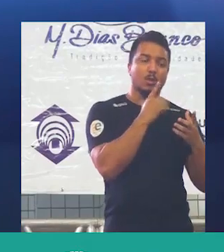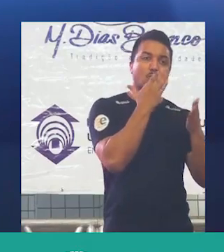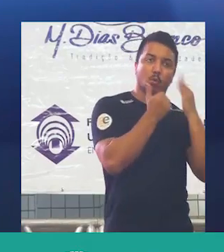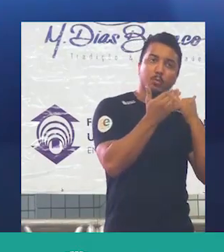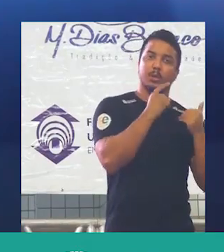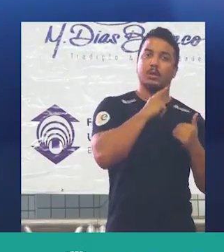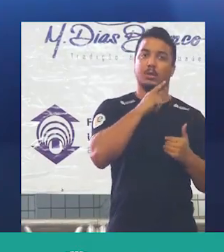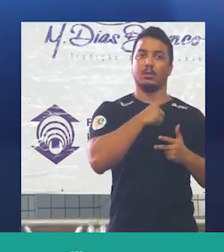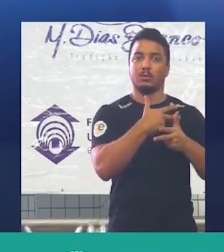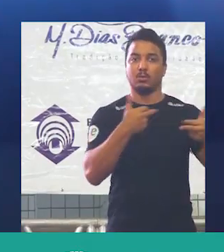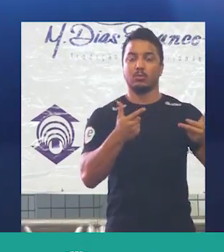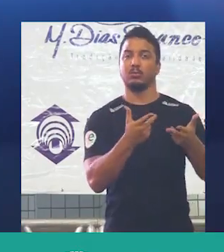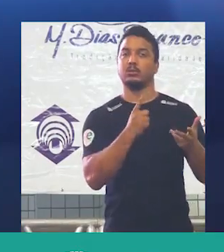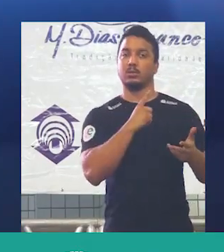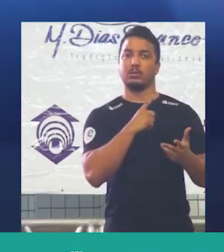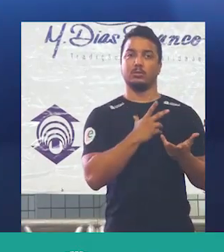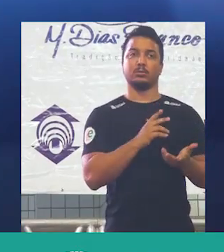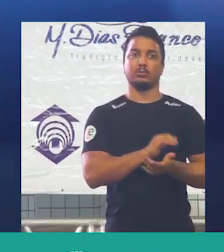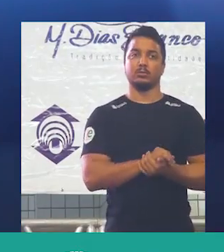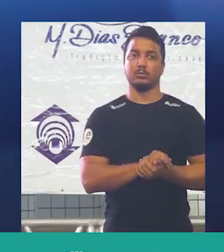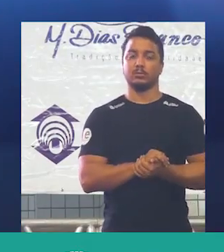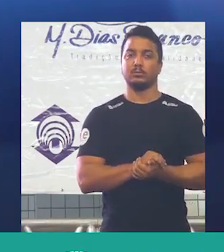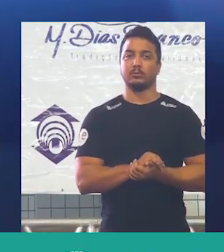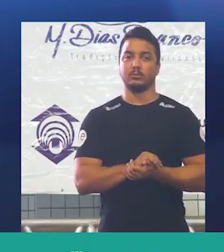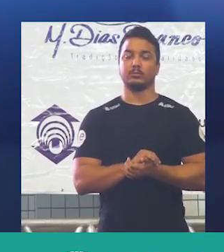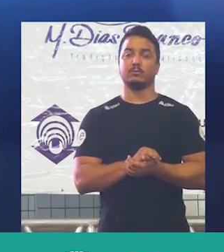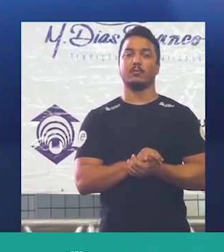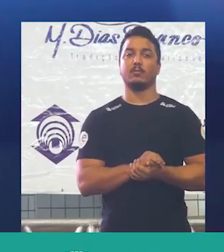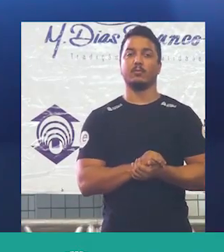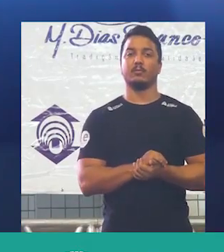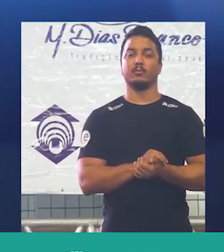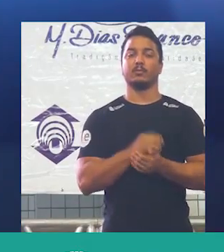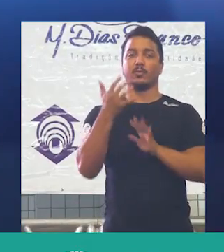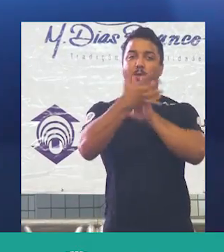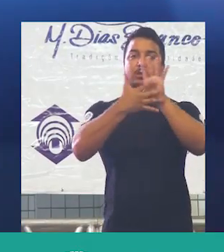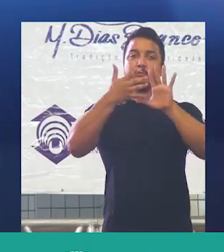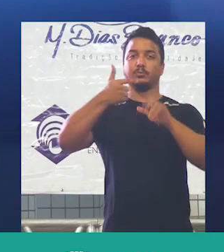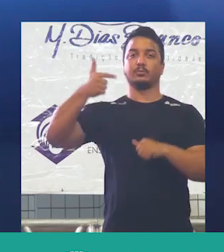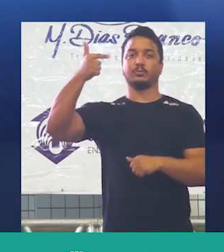Lá onde eu fico, lá no senhor, nem isso eu tenho. Texto 2.